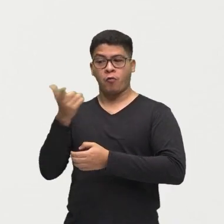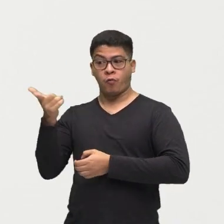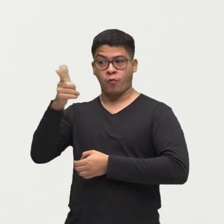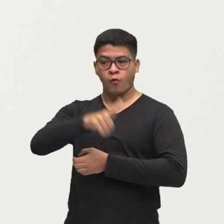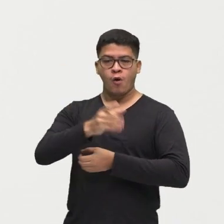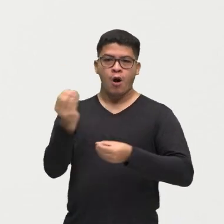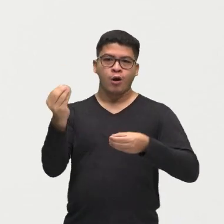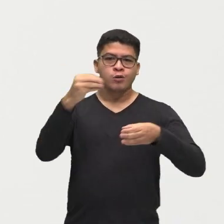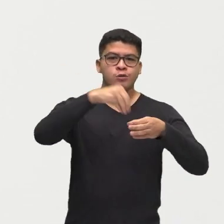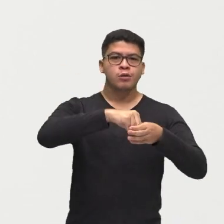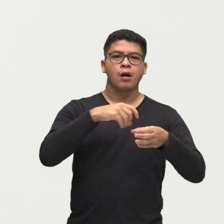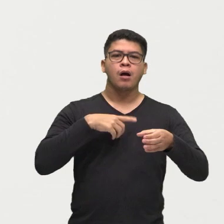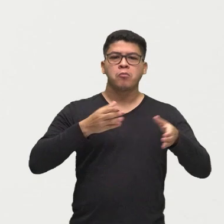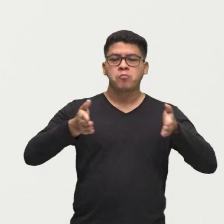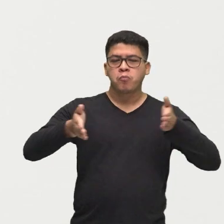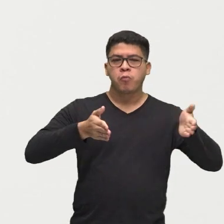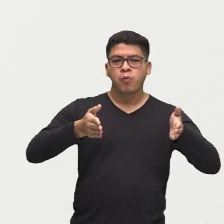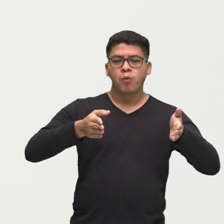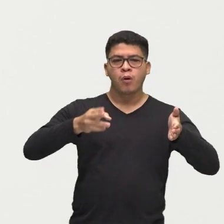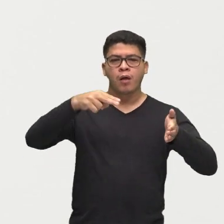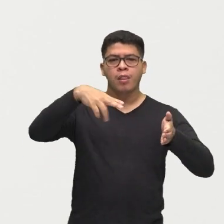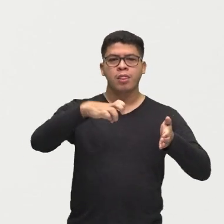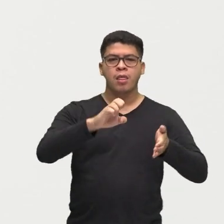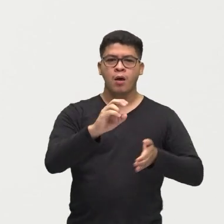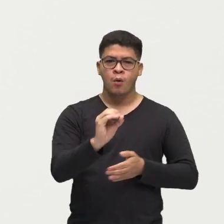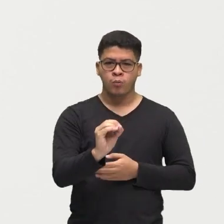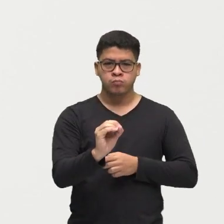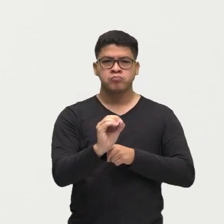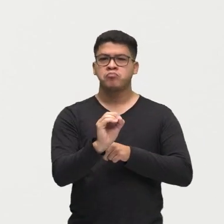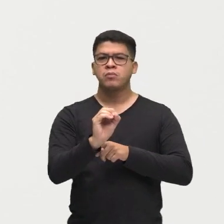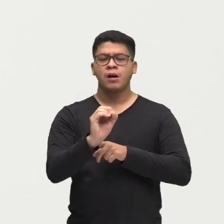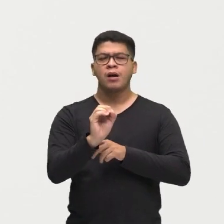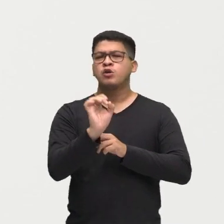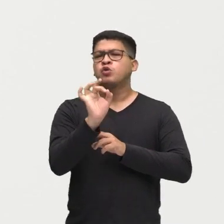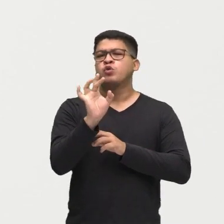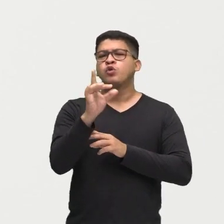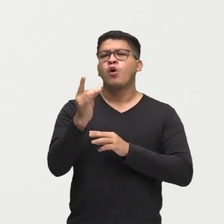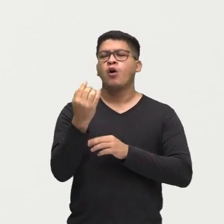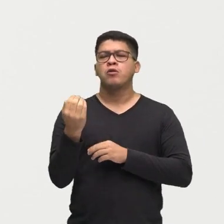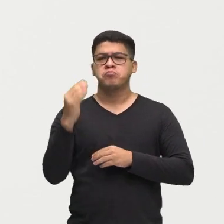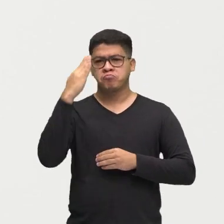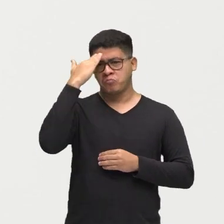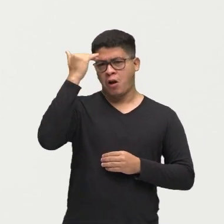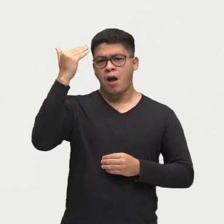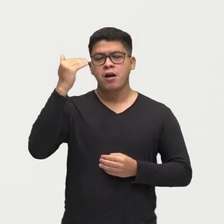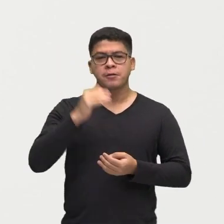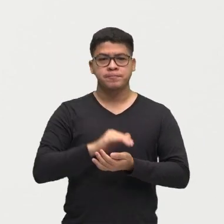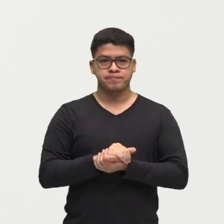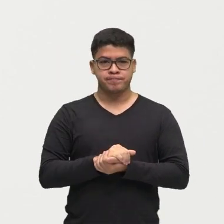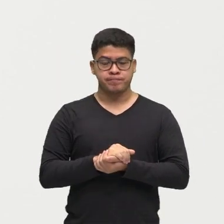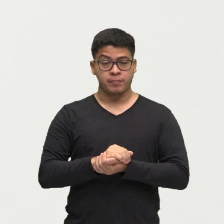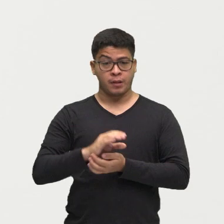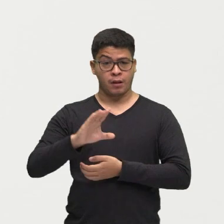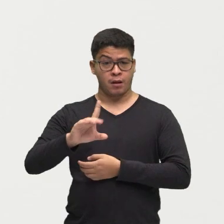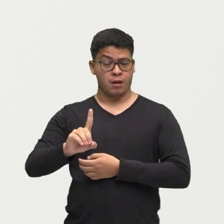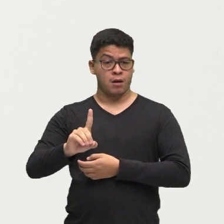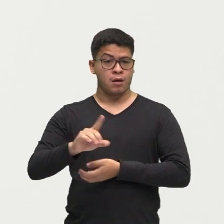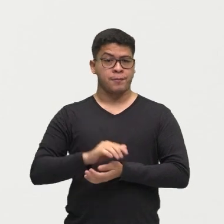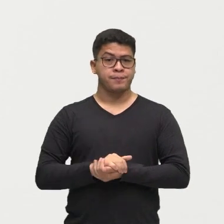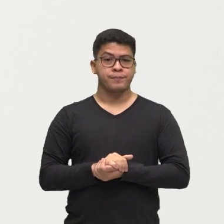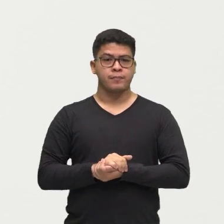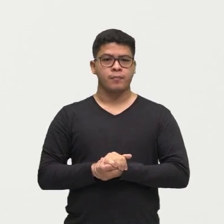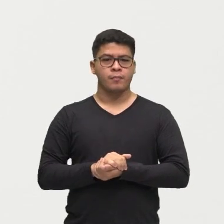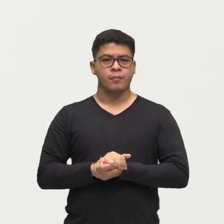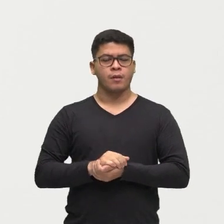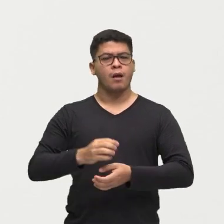neoclassicismo, apenas inovando a seleção vocabular que se torna pessoal. D. De maneira geral, acentua-se na